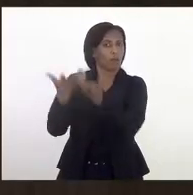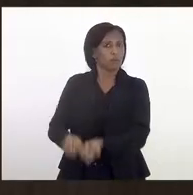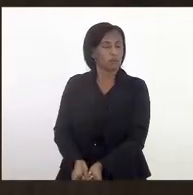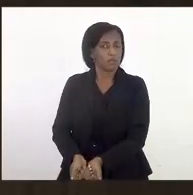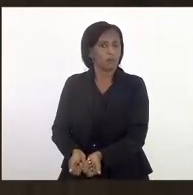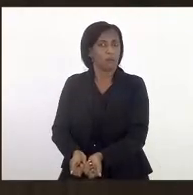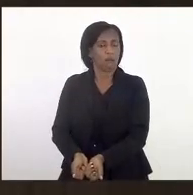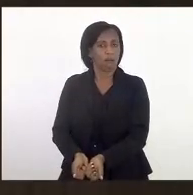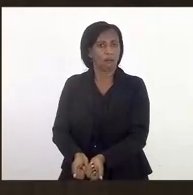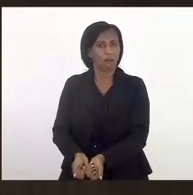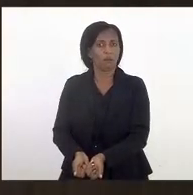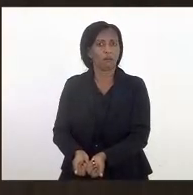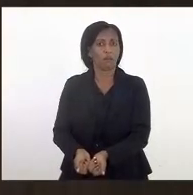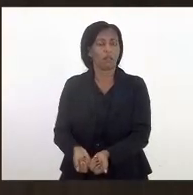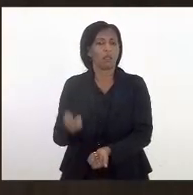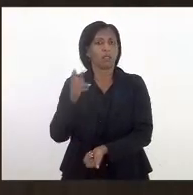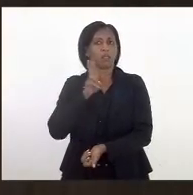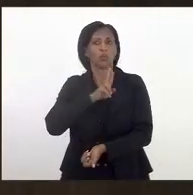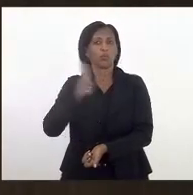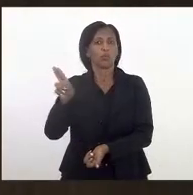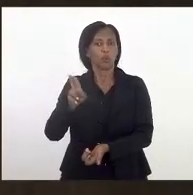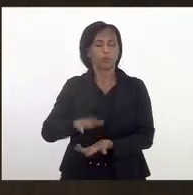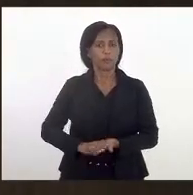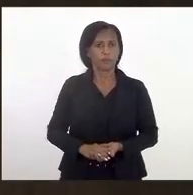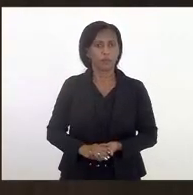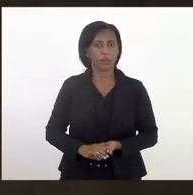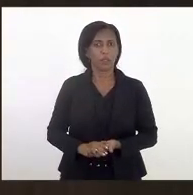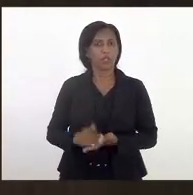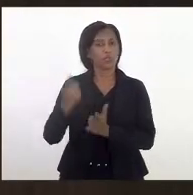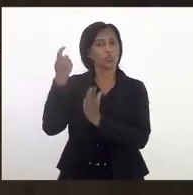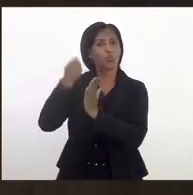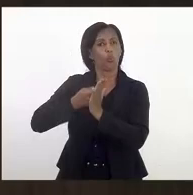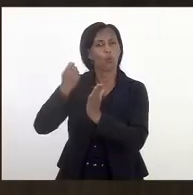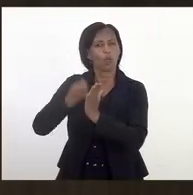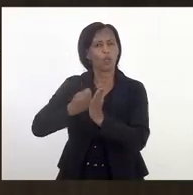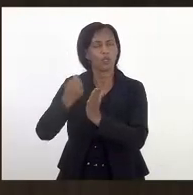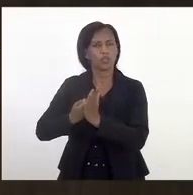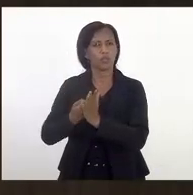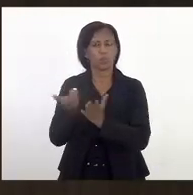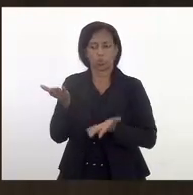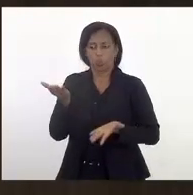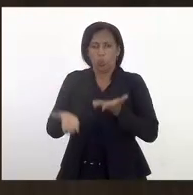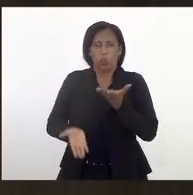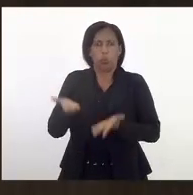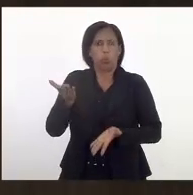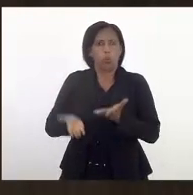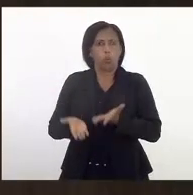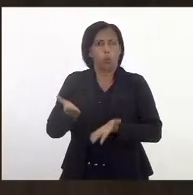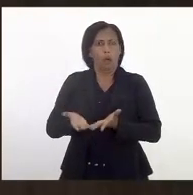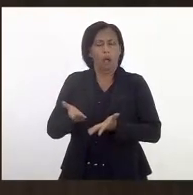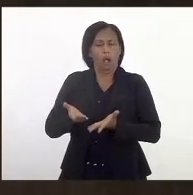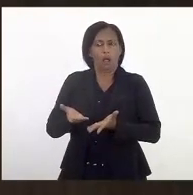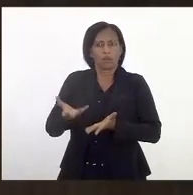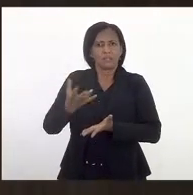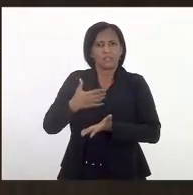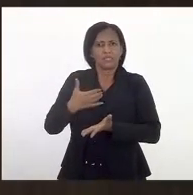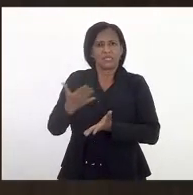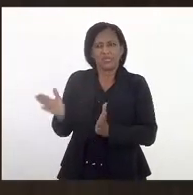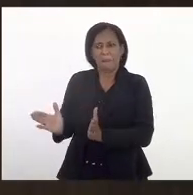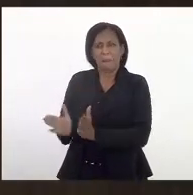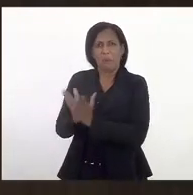que em nome né do regime em nome de um equilíbrio se esteja empobrecendo